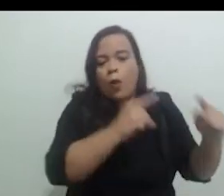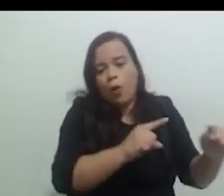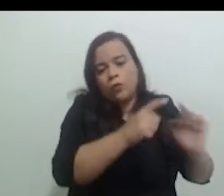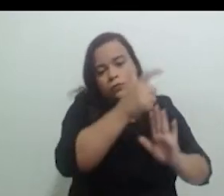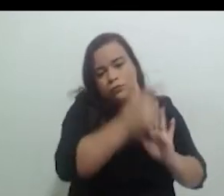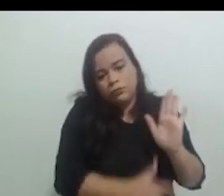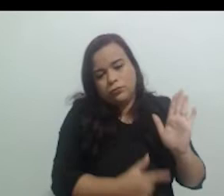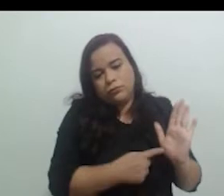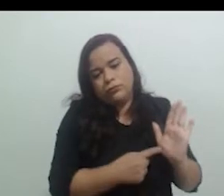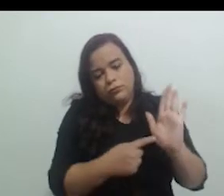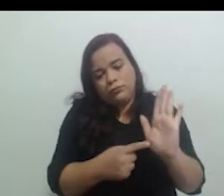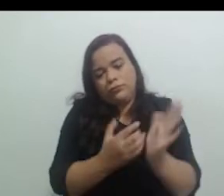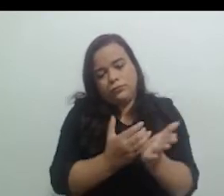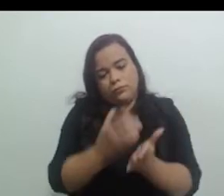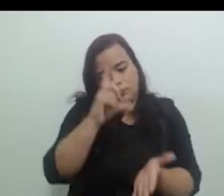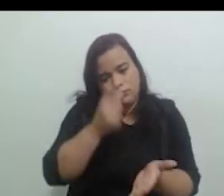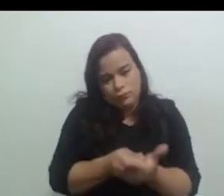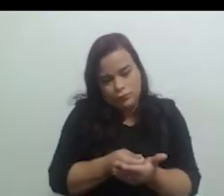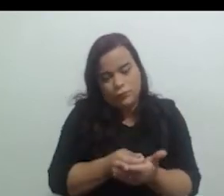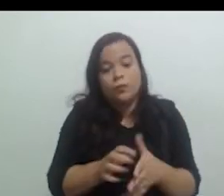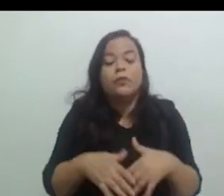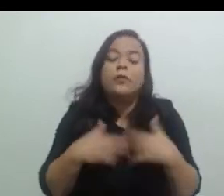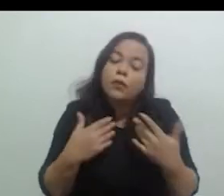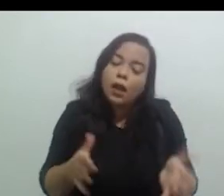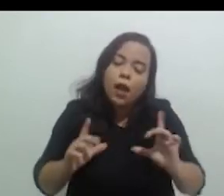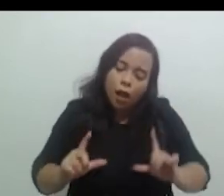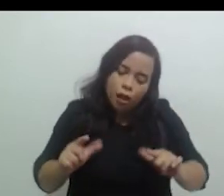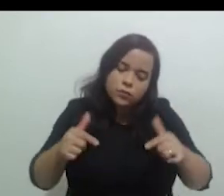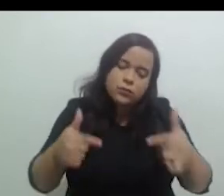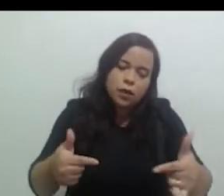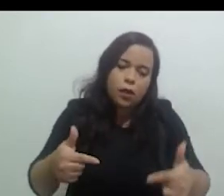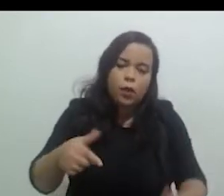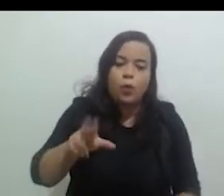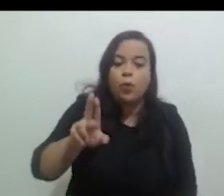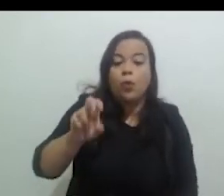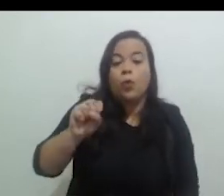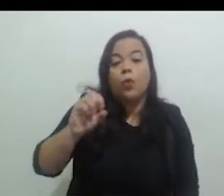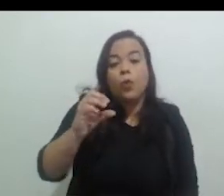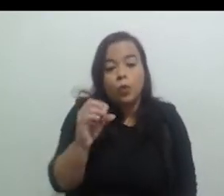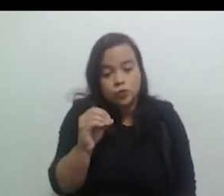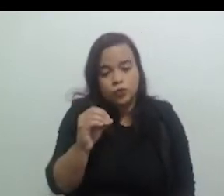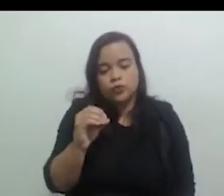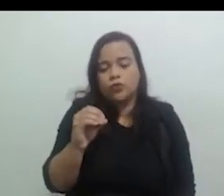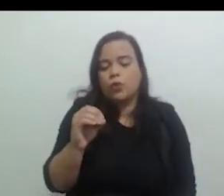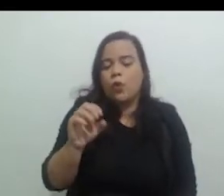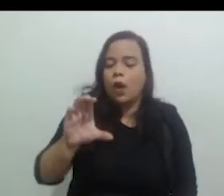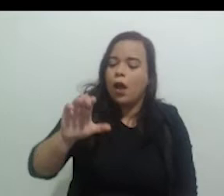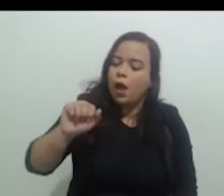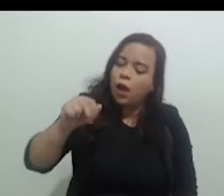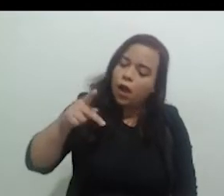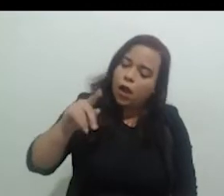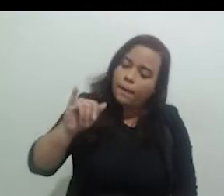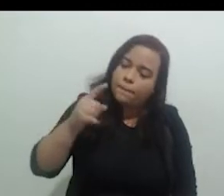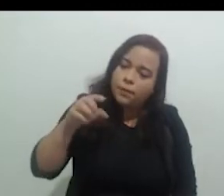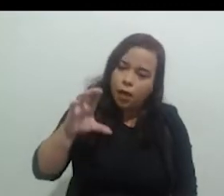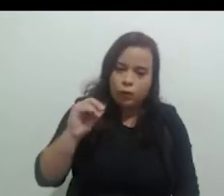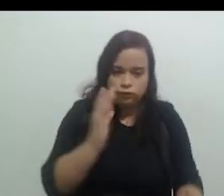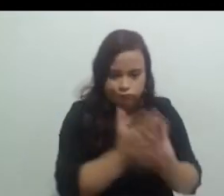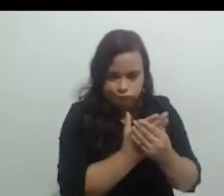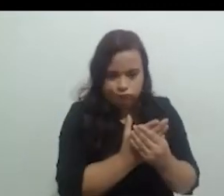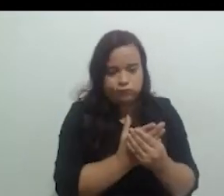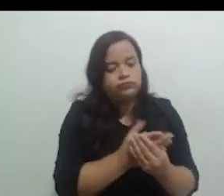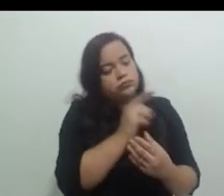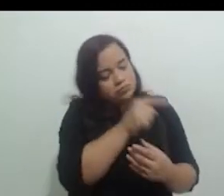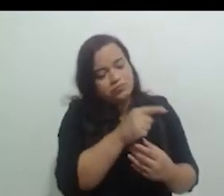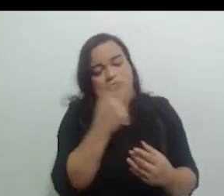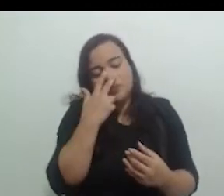Consequentemente, a ação de usucapião foi julgada procedente. Após contínua, ininterrupta,